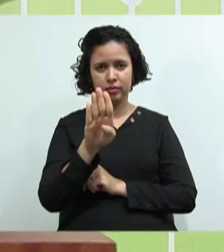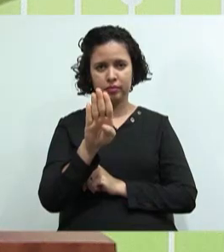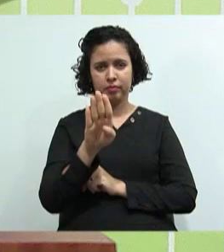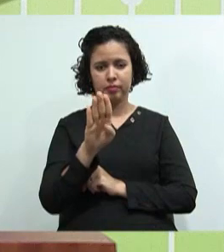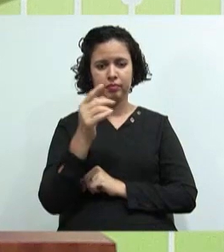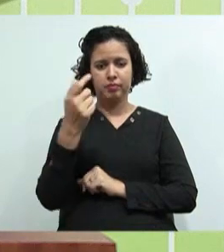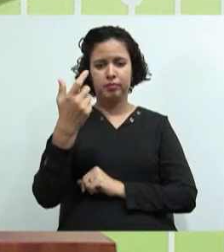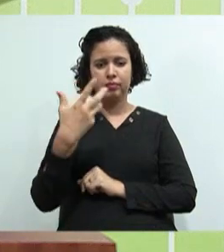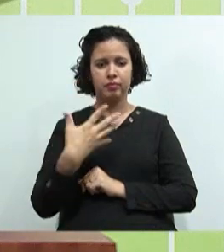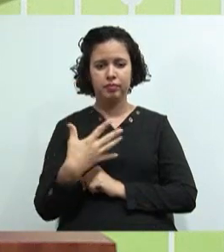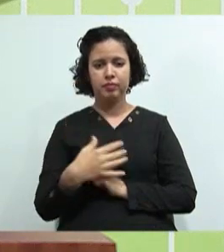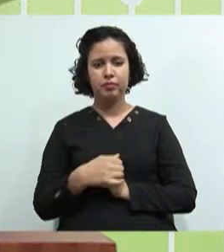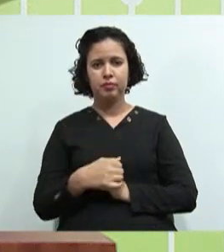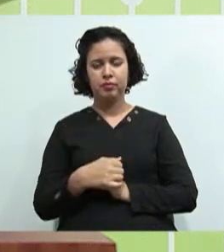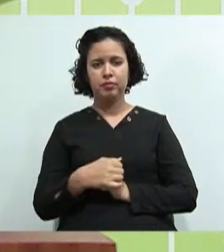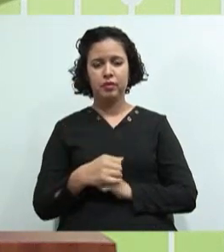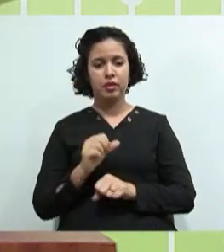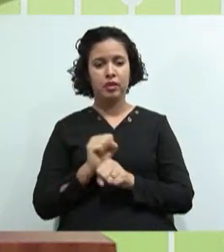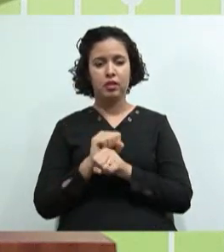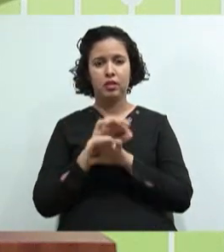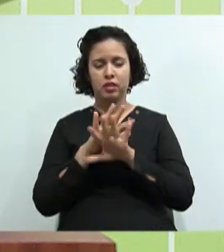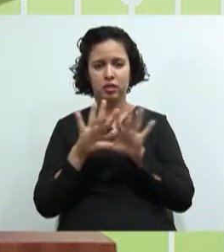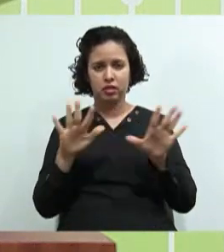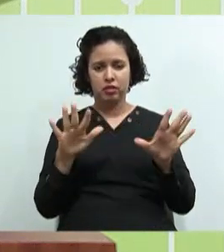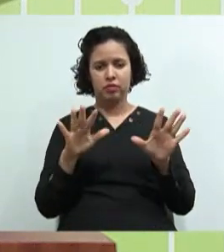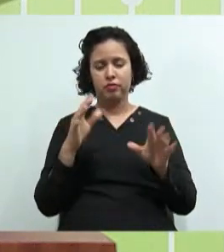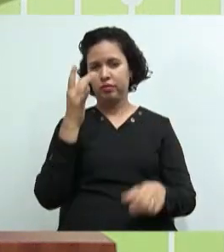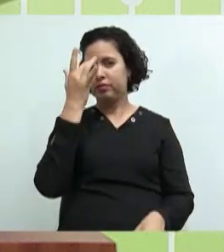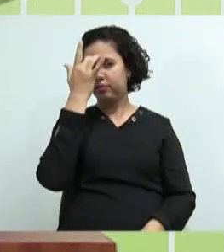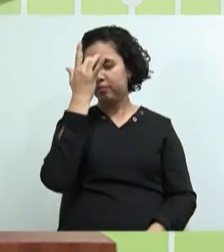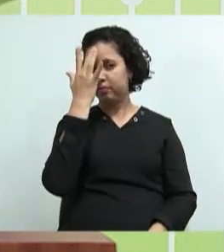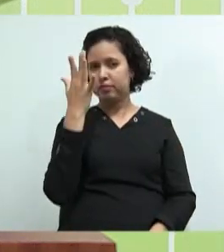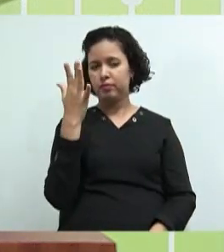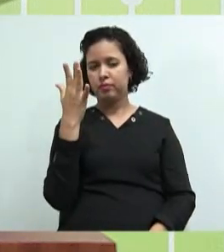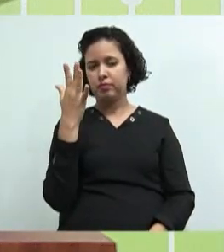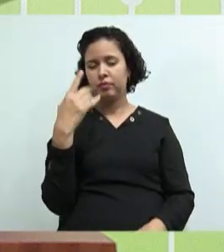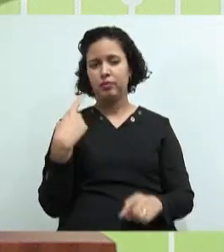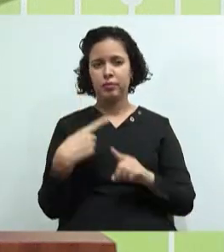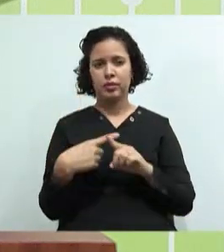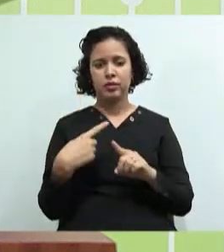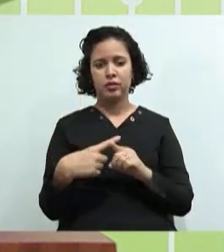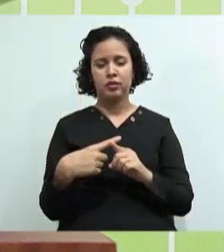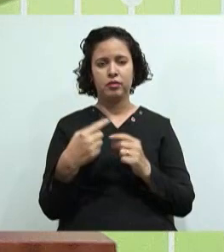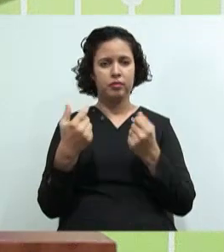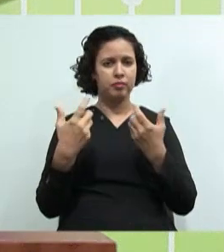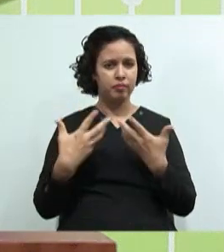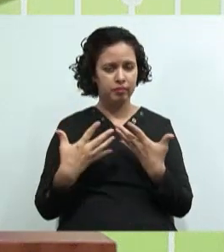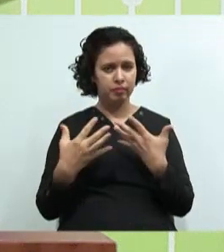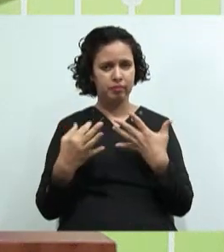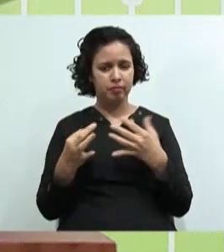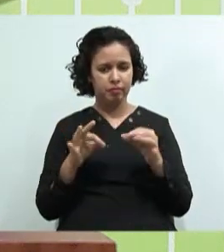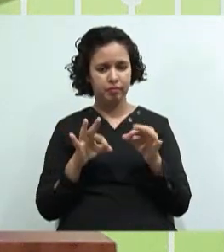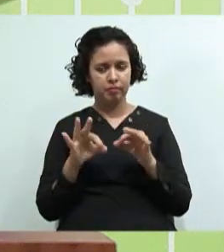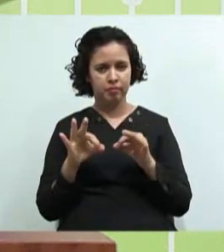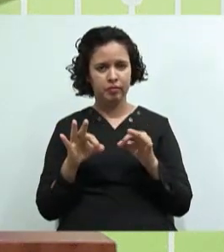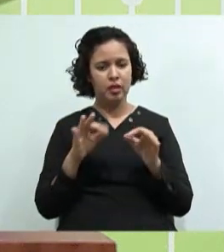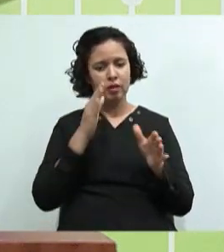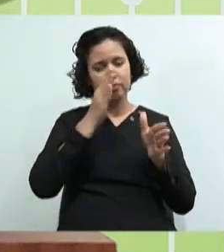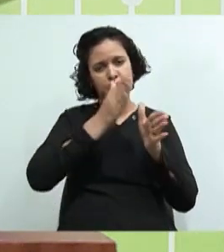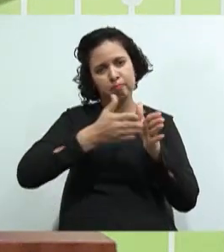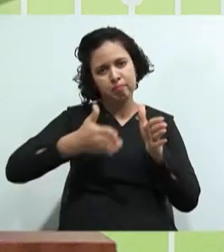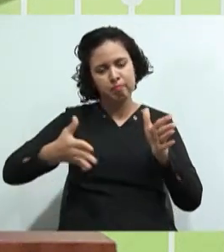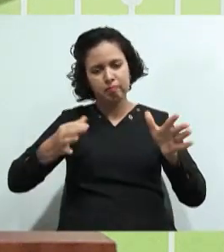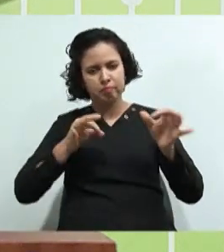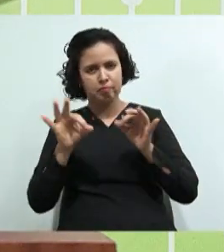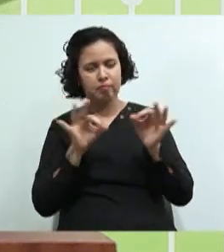uma coisa. Foi muito claro, essa resposta é muito fácil, né? Até porque nós estamos falando de planejamento desde a primeira